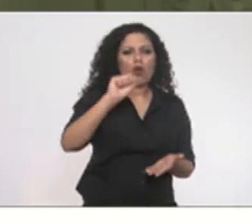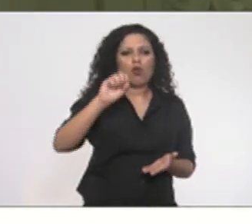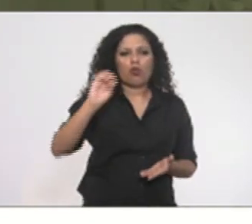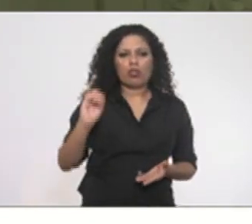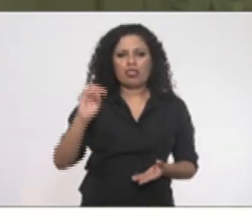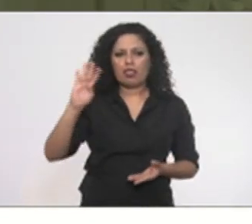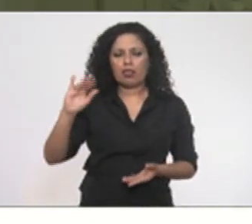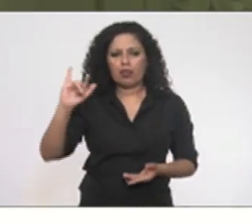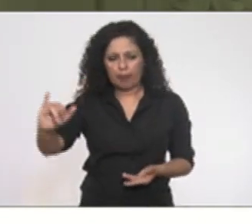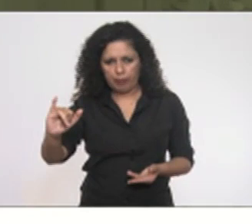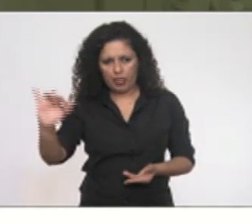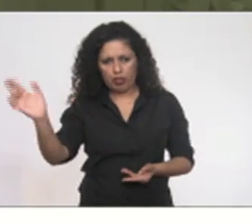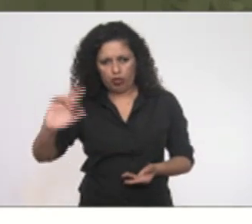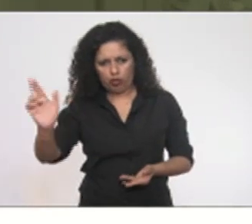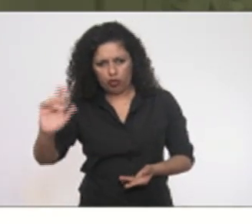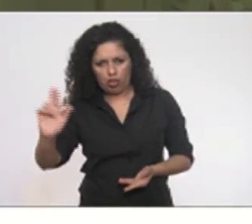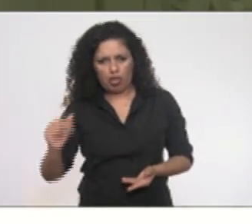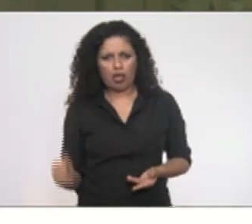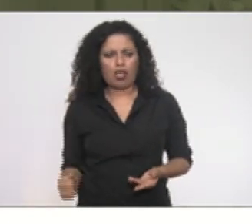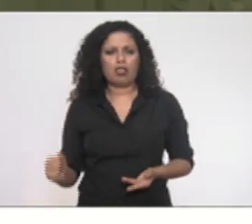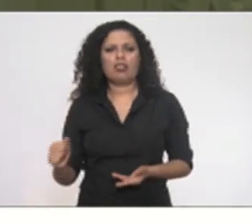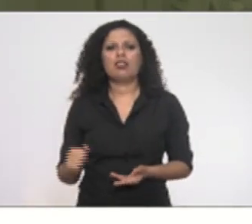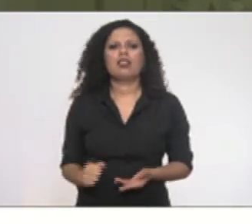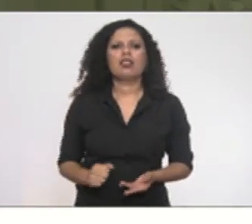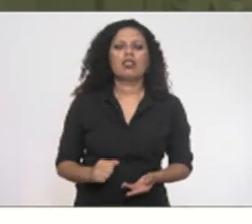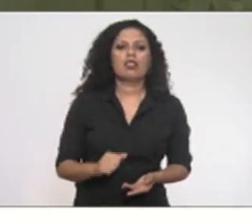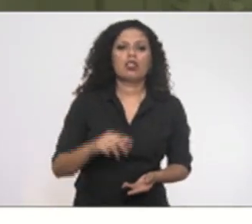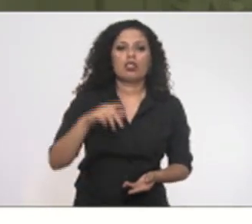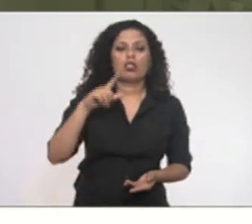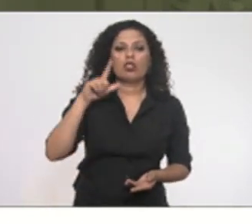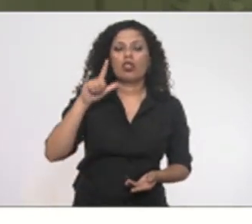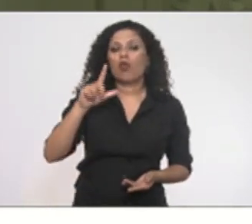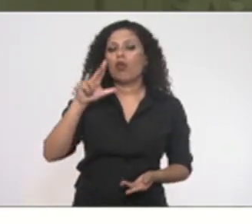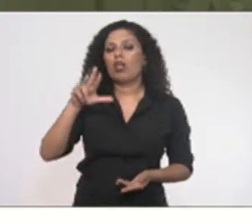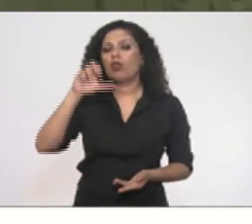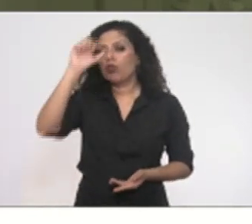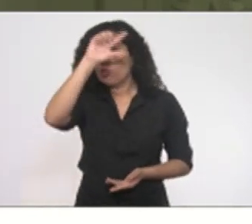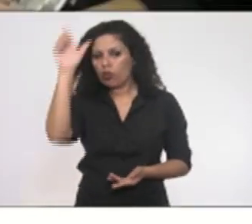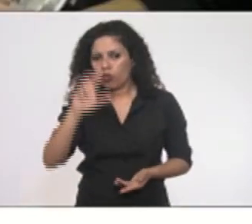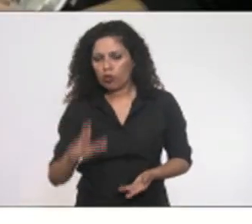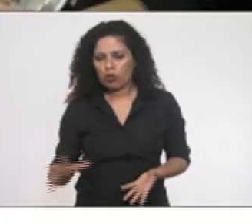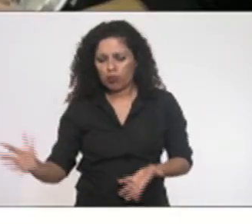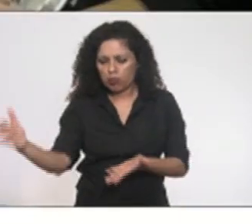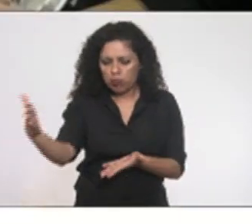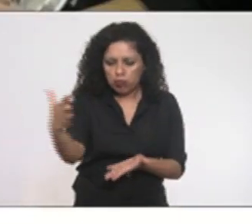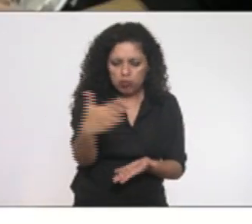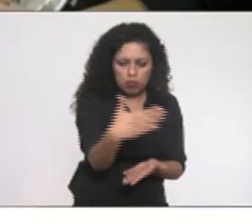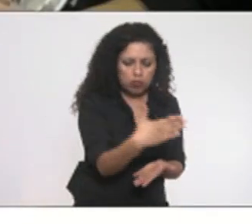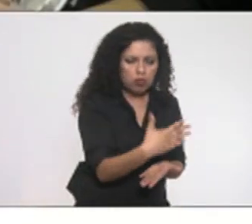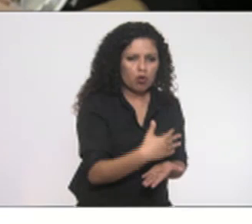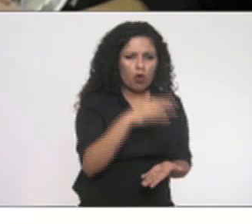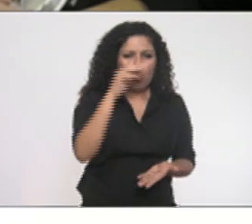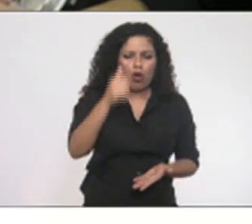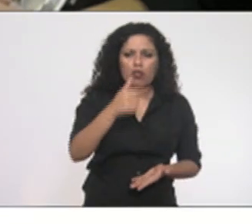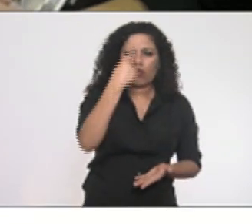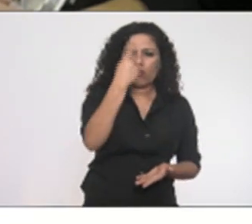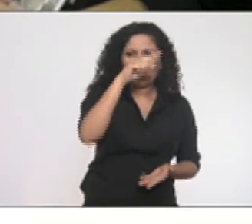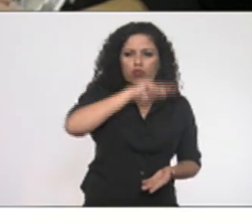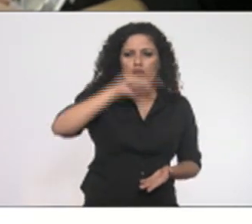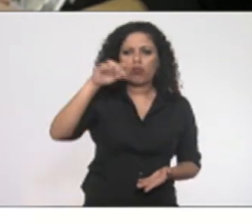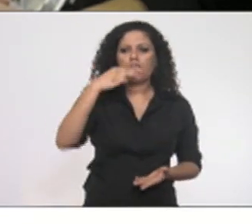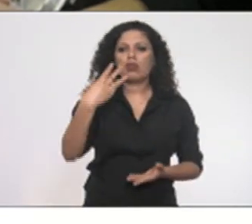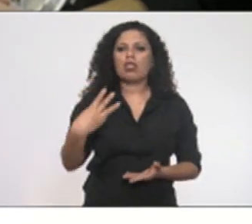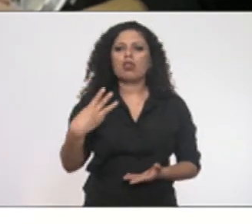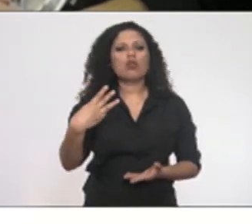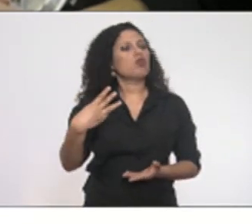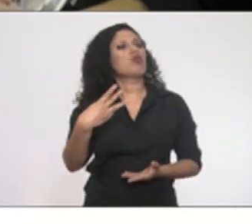total da União. Então, esse setor energético arrecada mais ou menos 1/3 do total que a União arrecada, vem do setor de